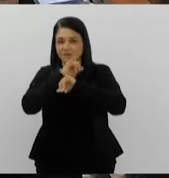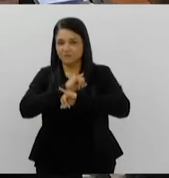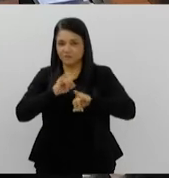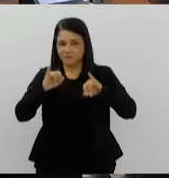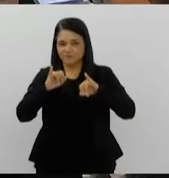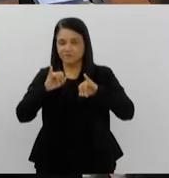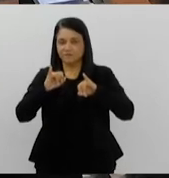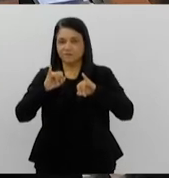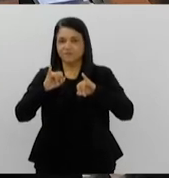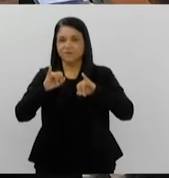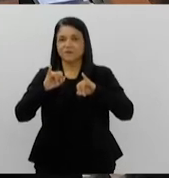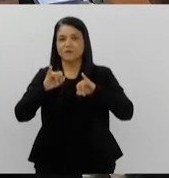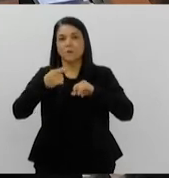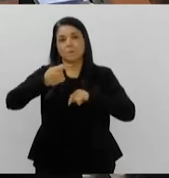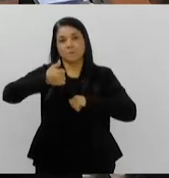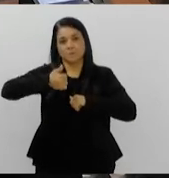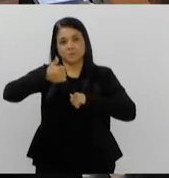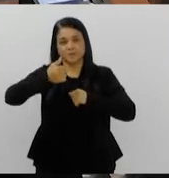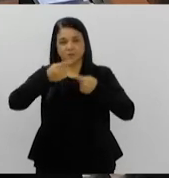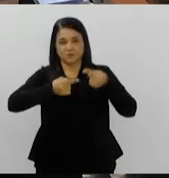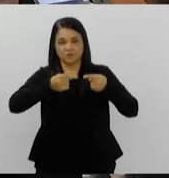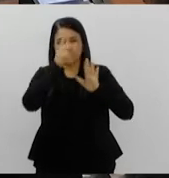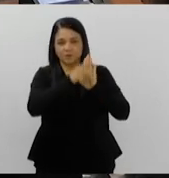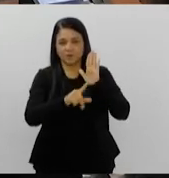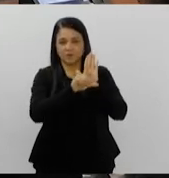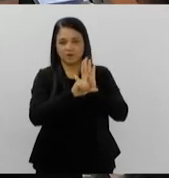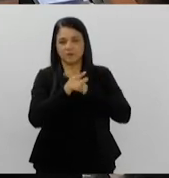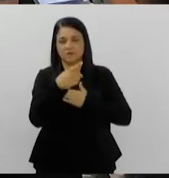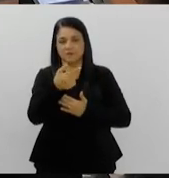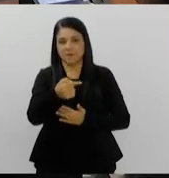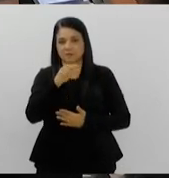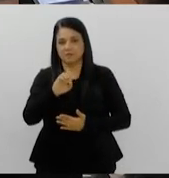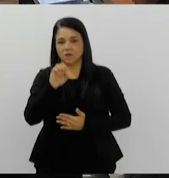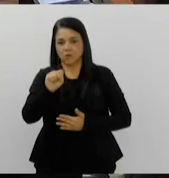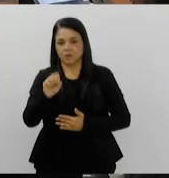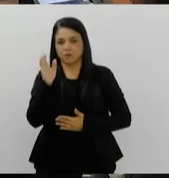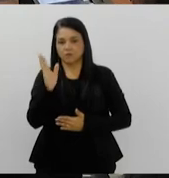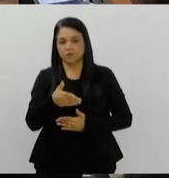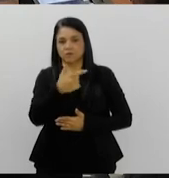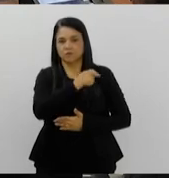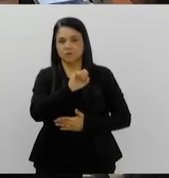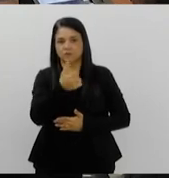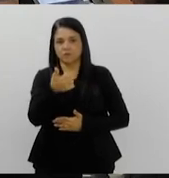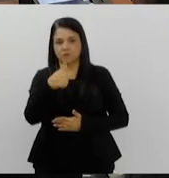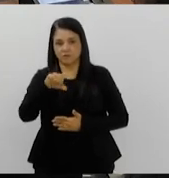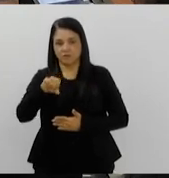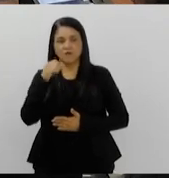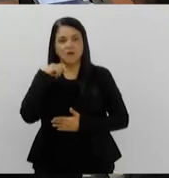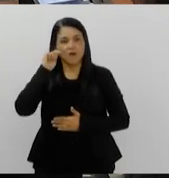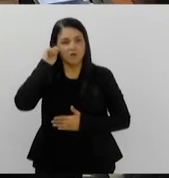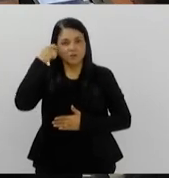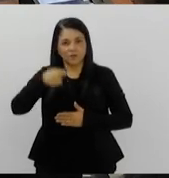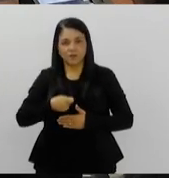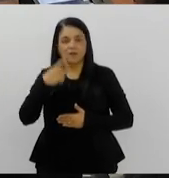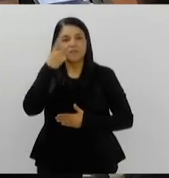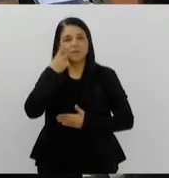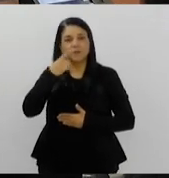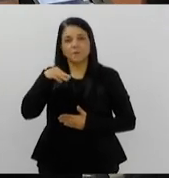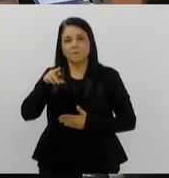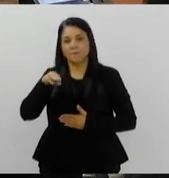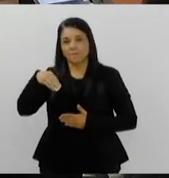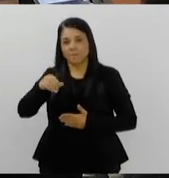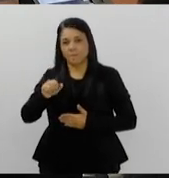Anuncio, em primeira discussão, projeto de lei número 708 de 2019, de autoria da deputada Marta